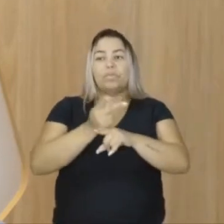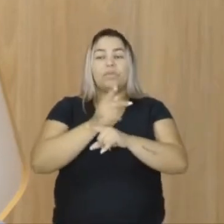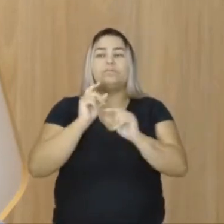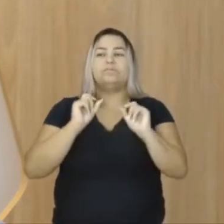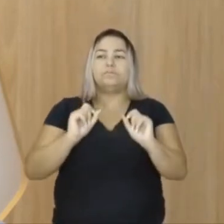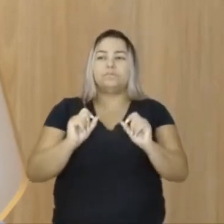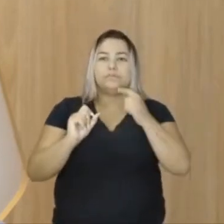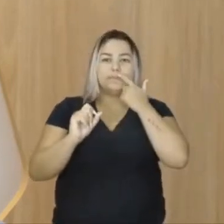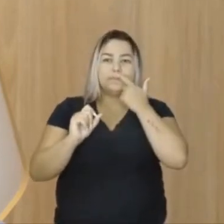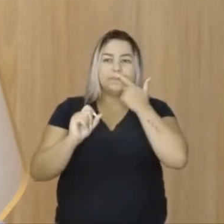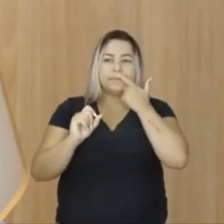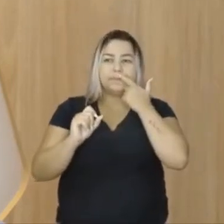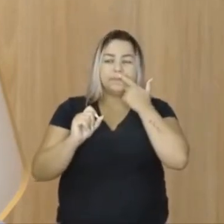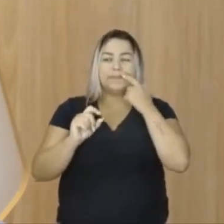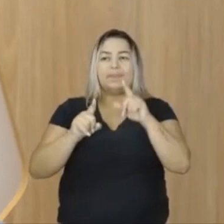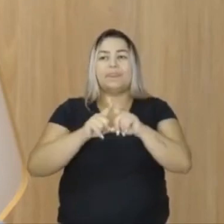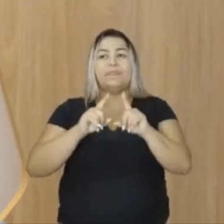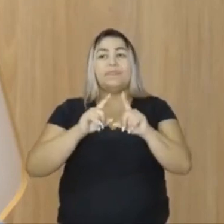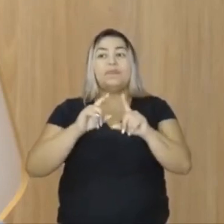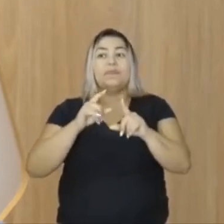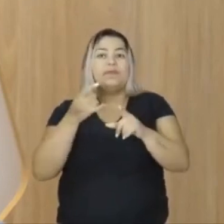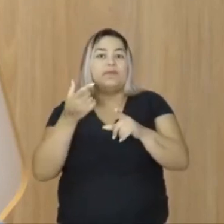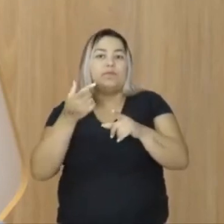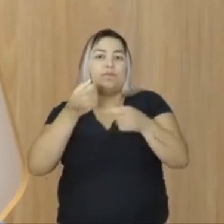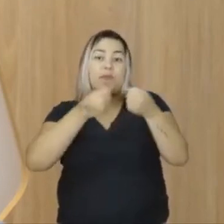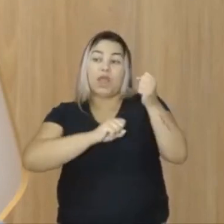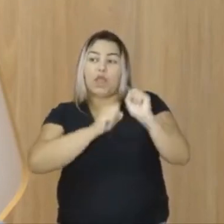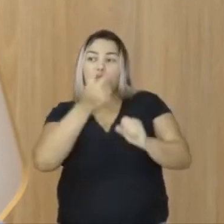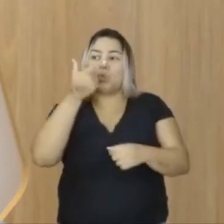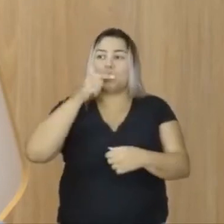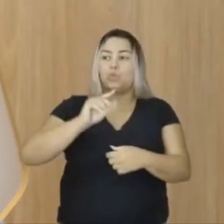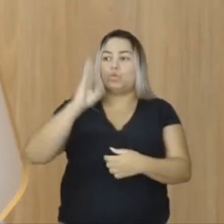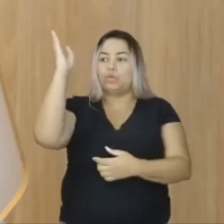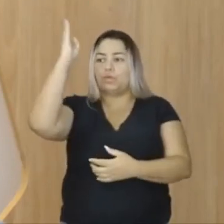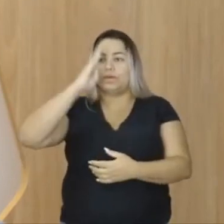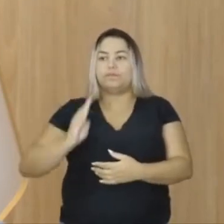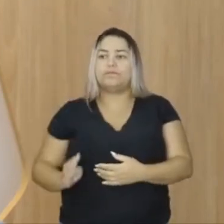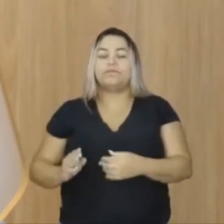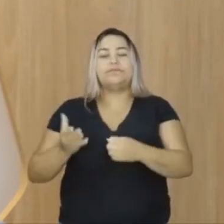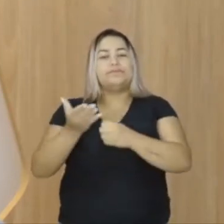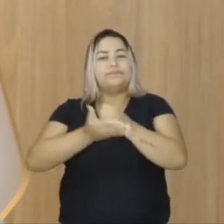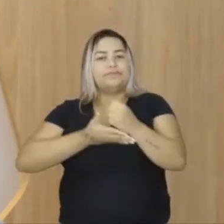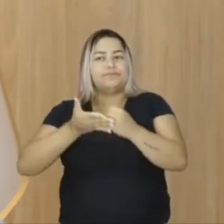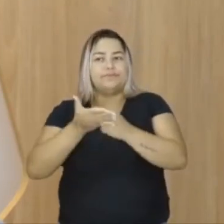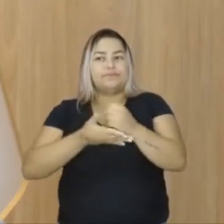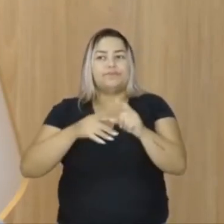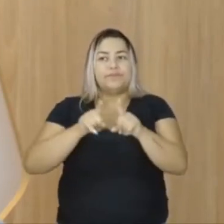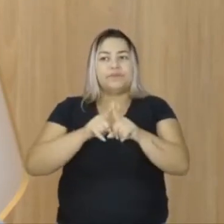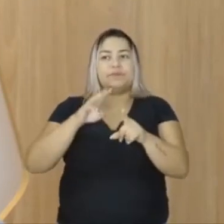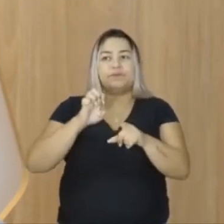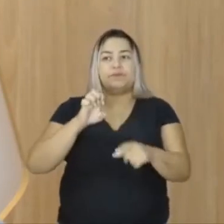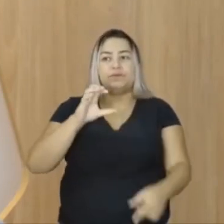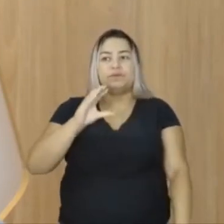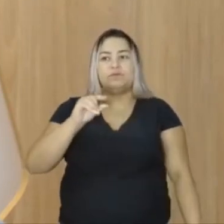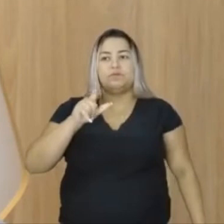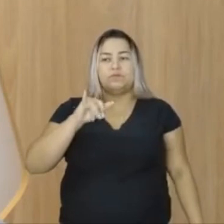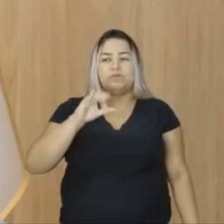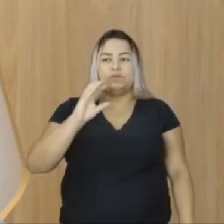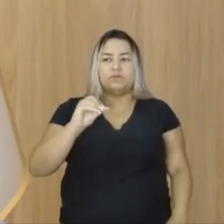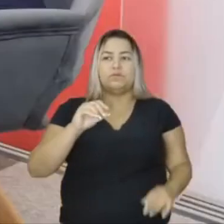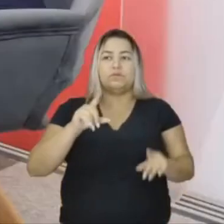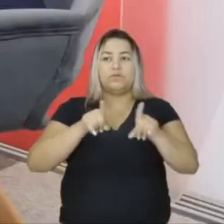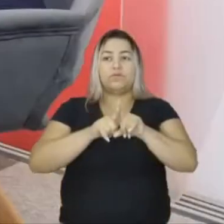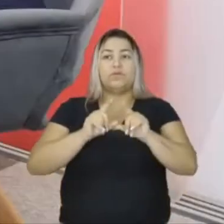de uma neo-industrialização ou uma reindustrialização do Brasil, baseada nessa transição ecológica e ambiental e